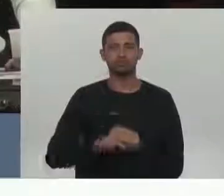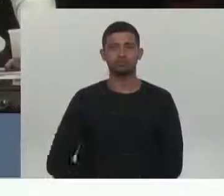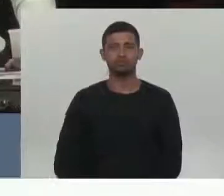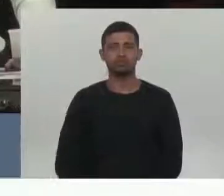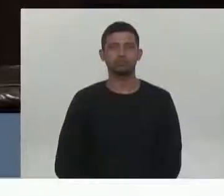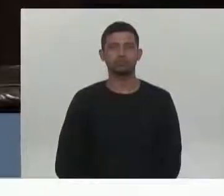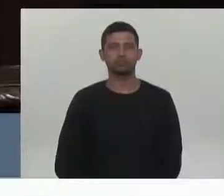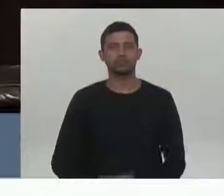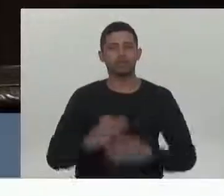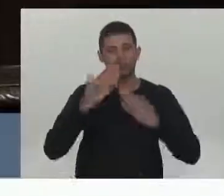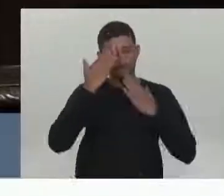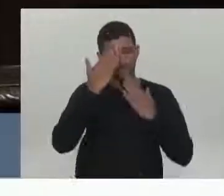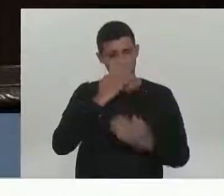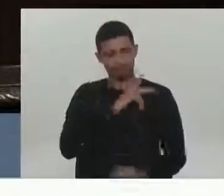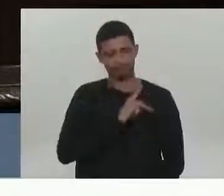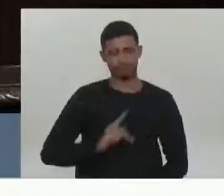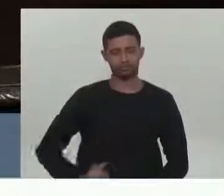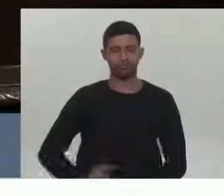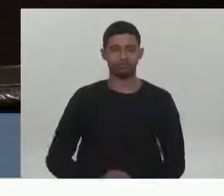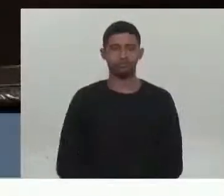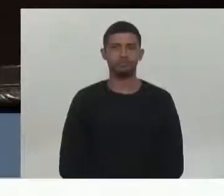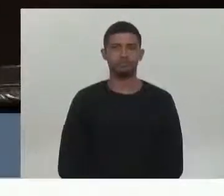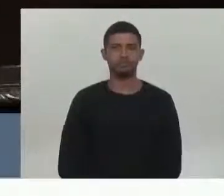Obrigado, senhora presidente.